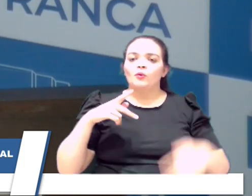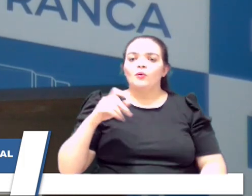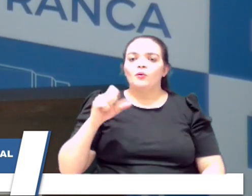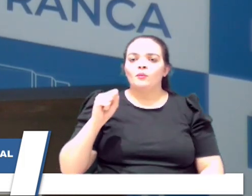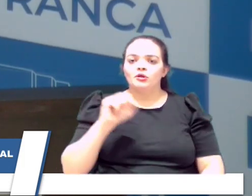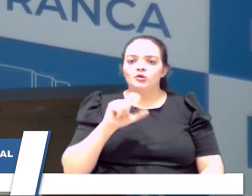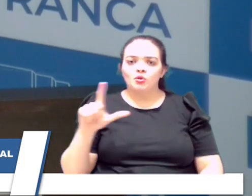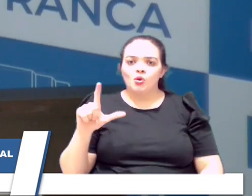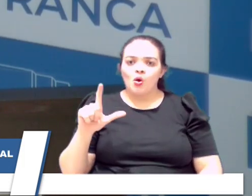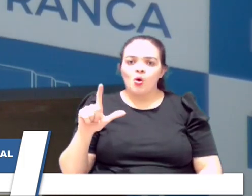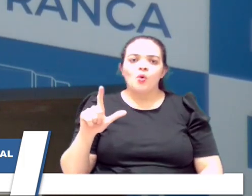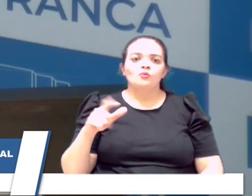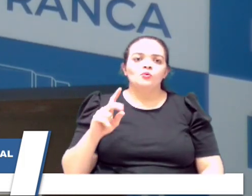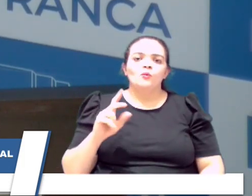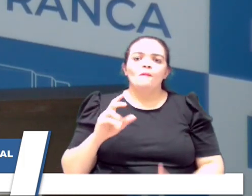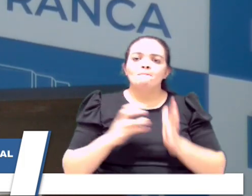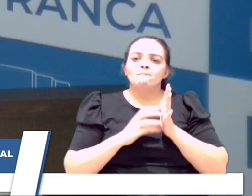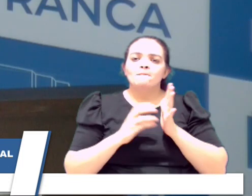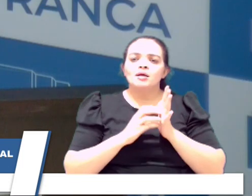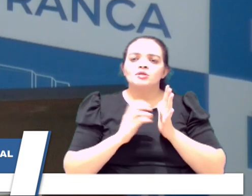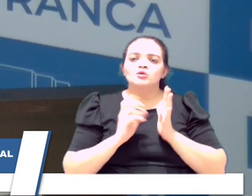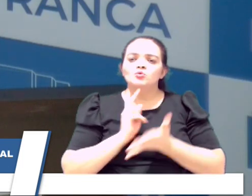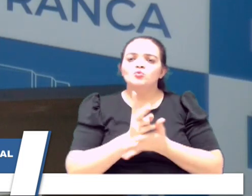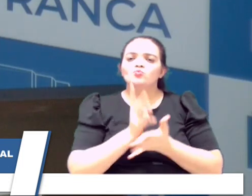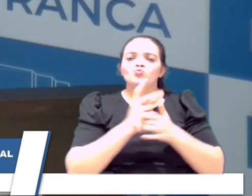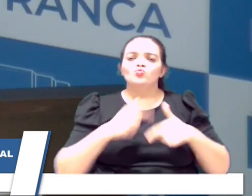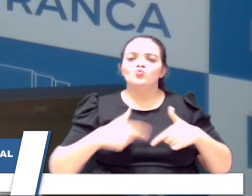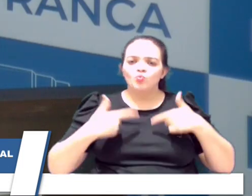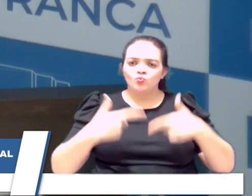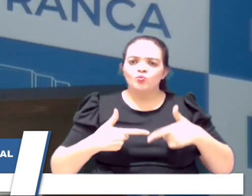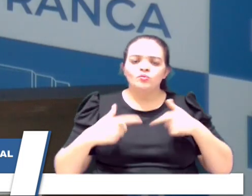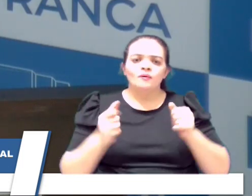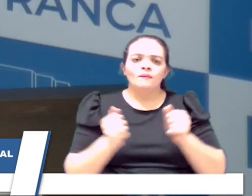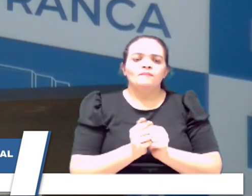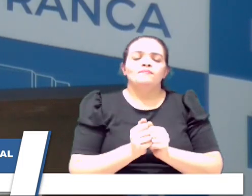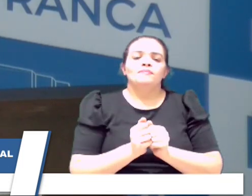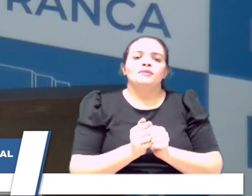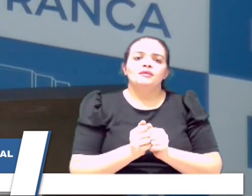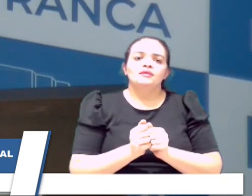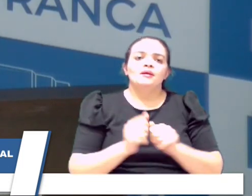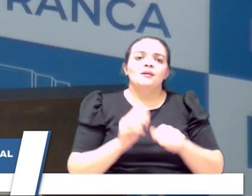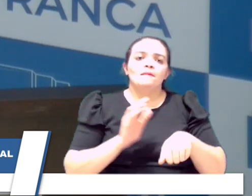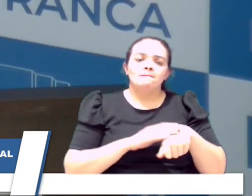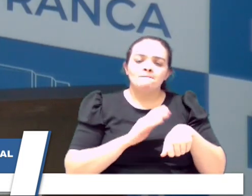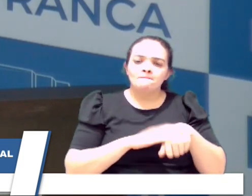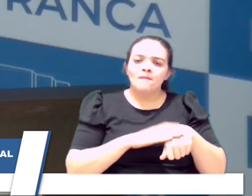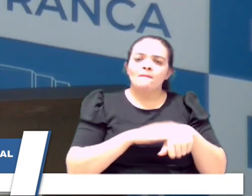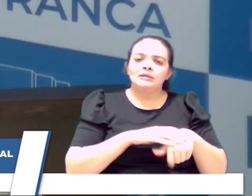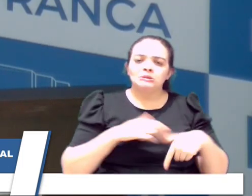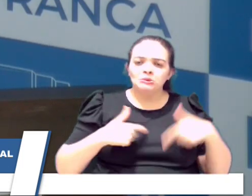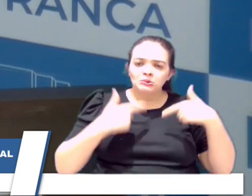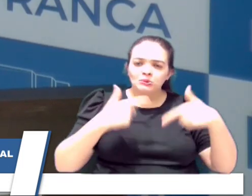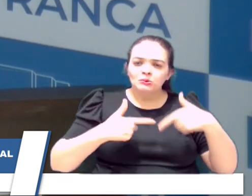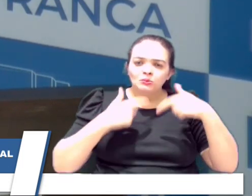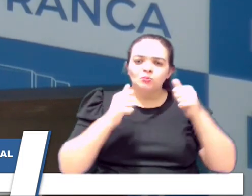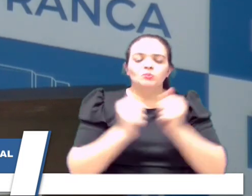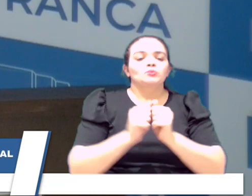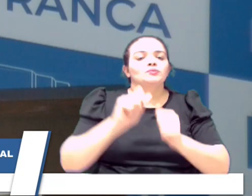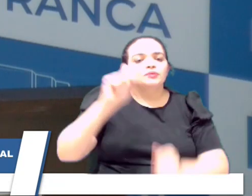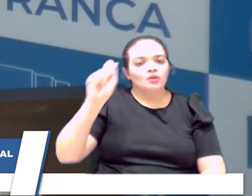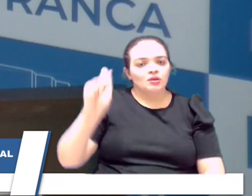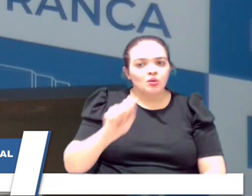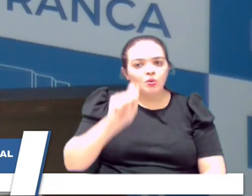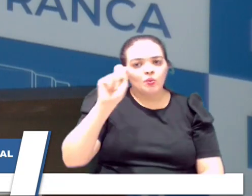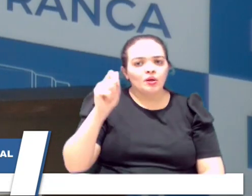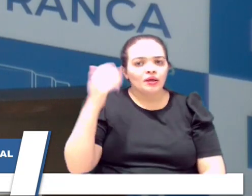que sempre esteve ao lado dessa luta, mesmo nos momentos de mais adversidade, que sempre esteve ao lado da associação, ainda quando ela ainda